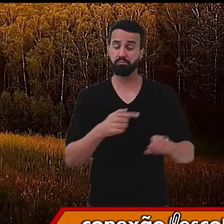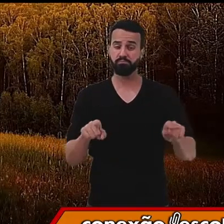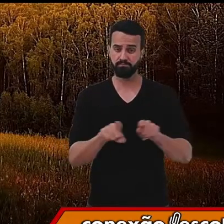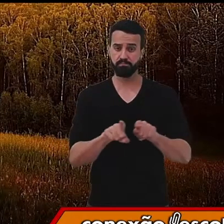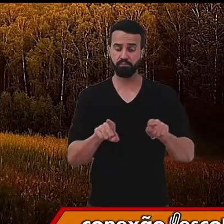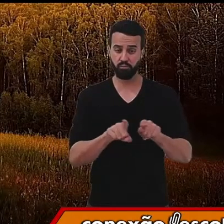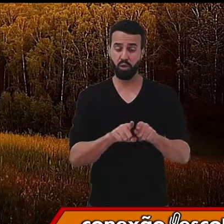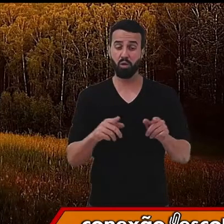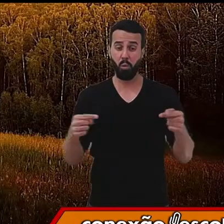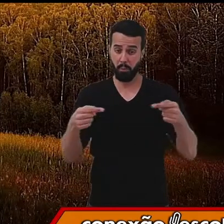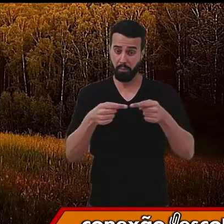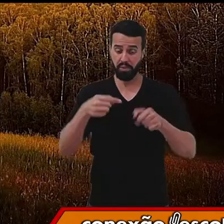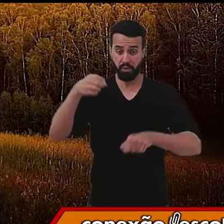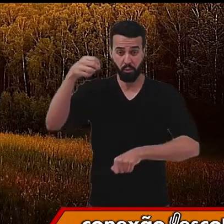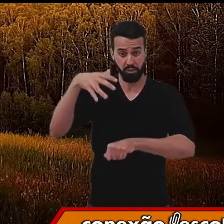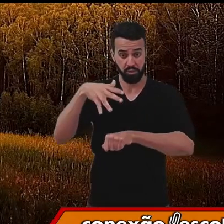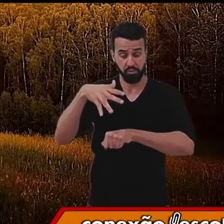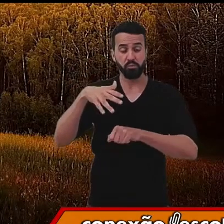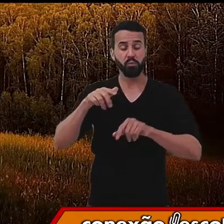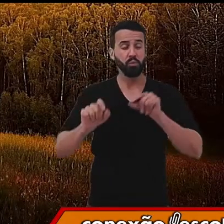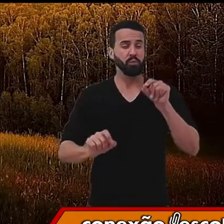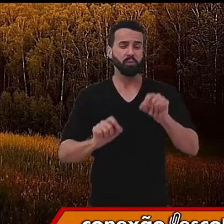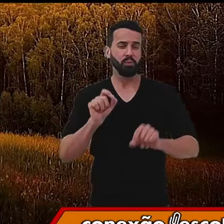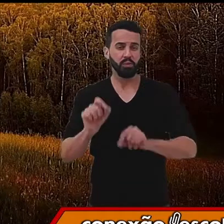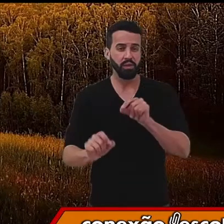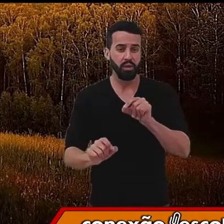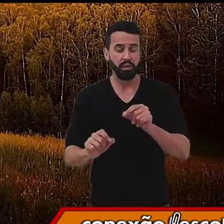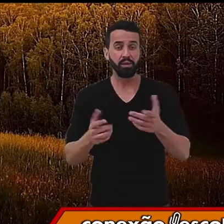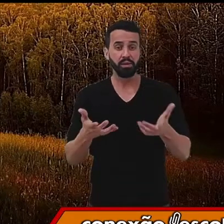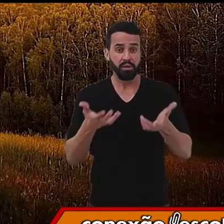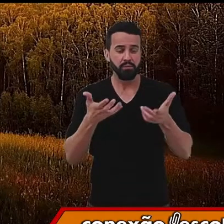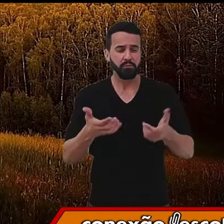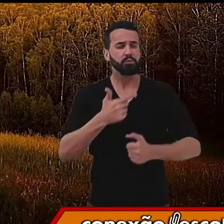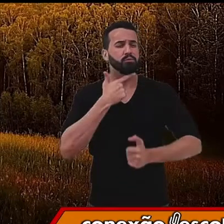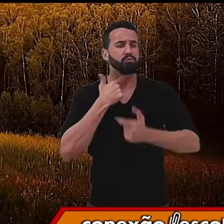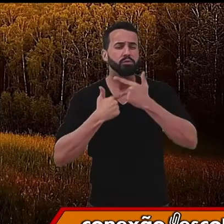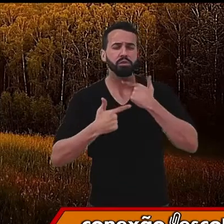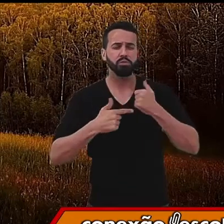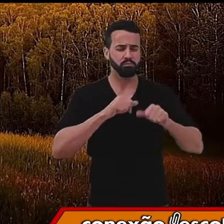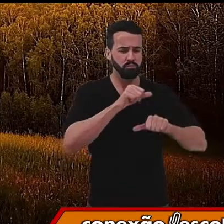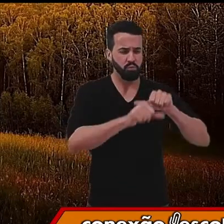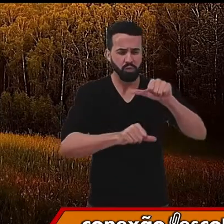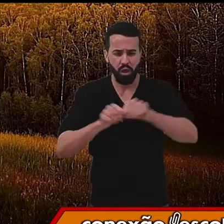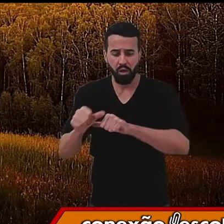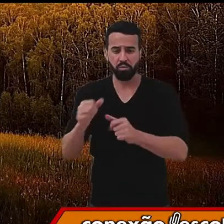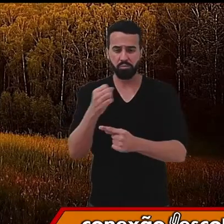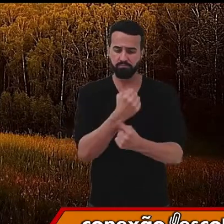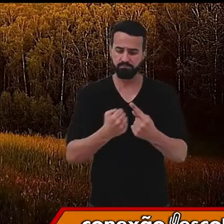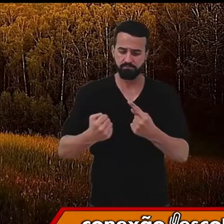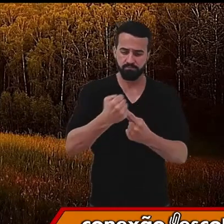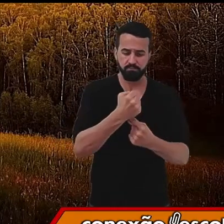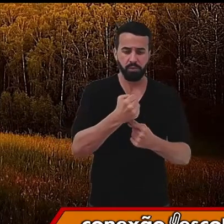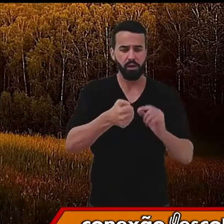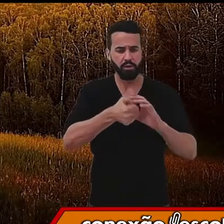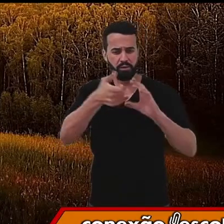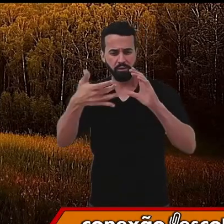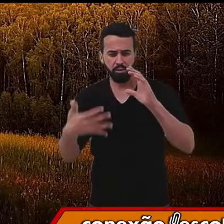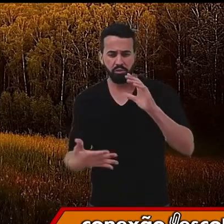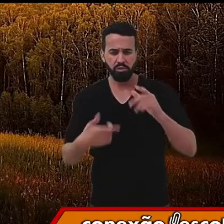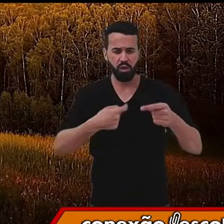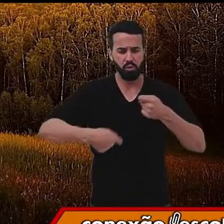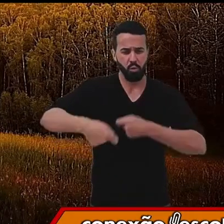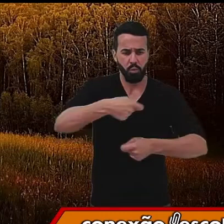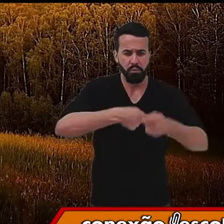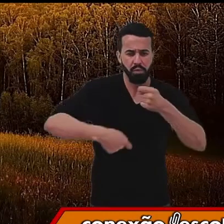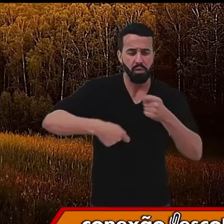que procuraram também mudar características sociais e econômicas do